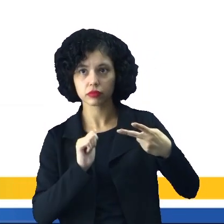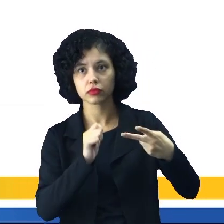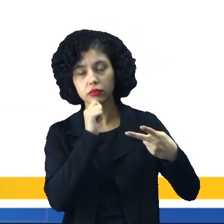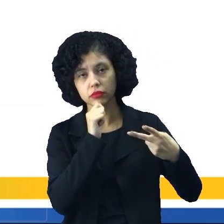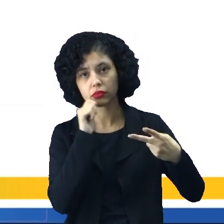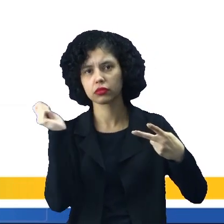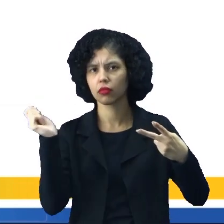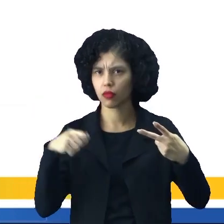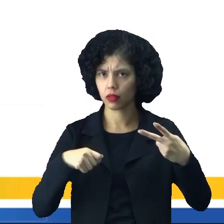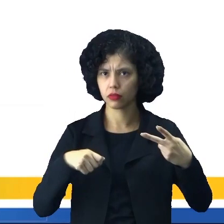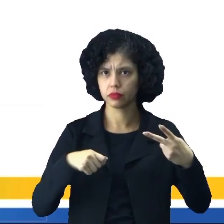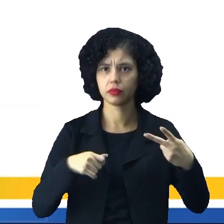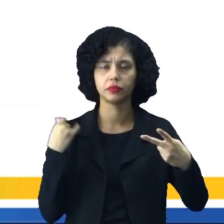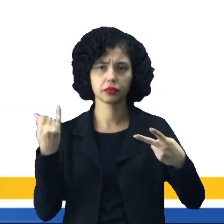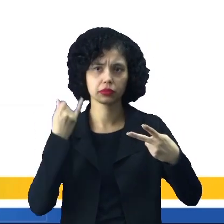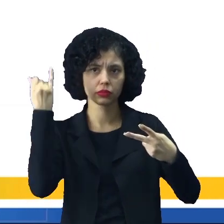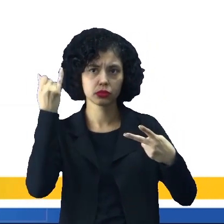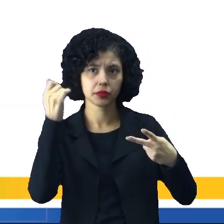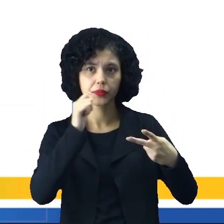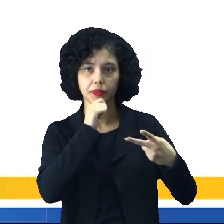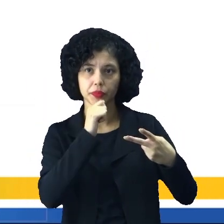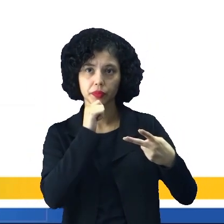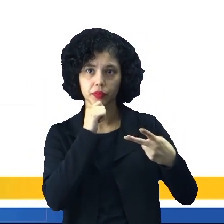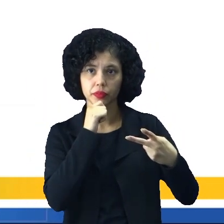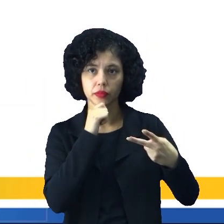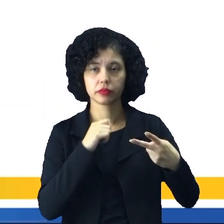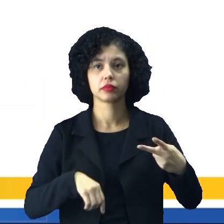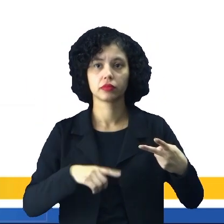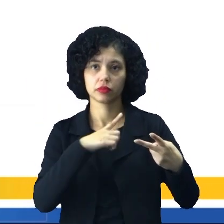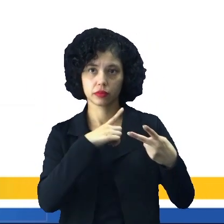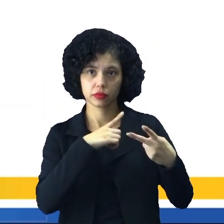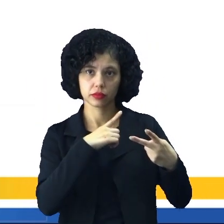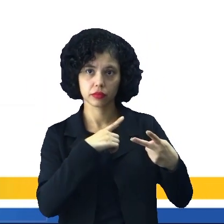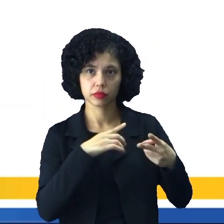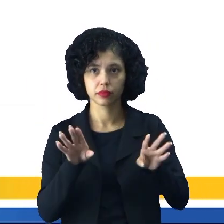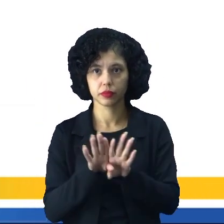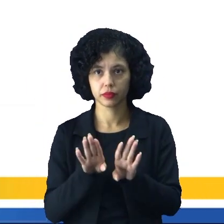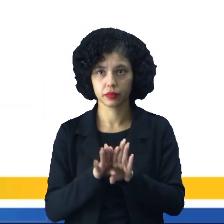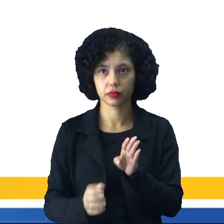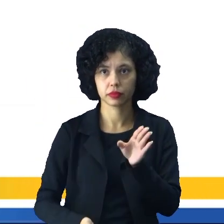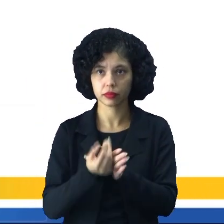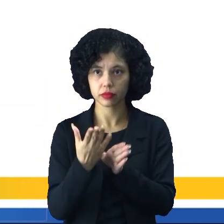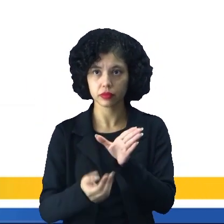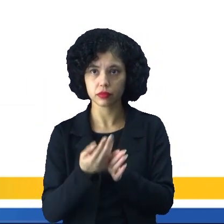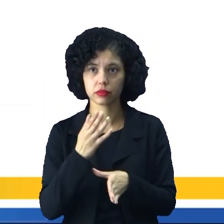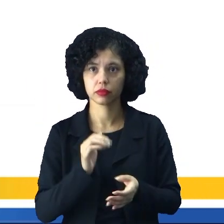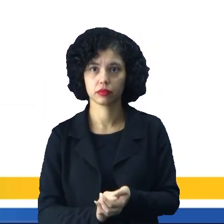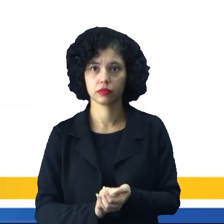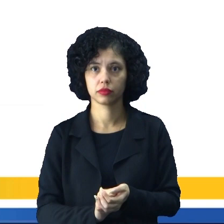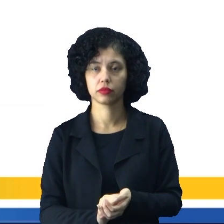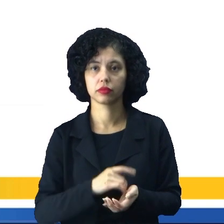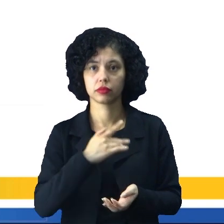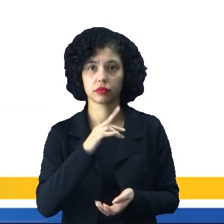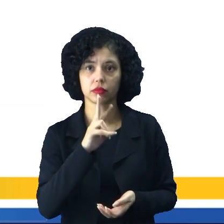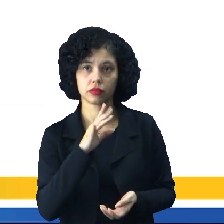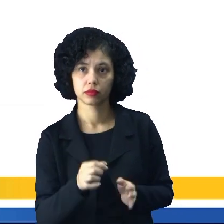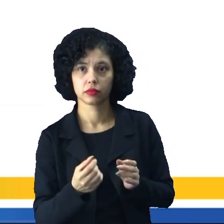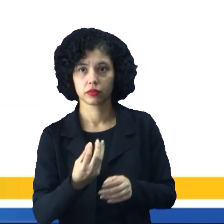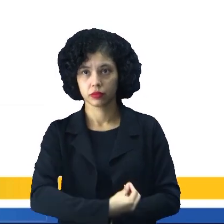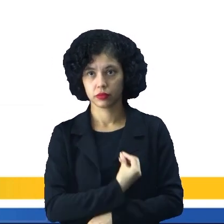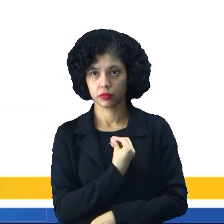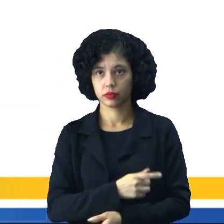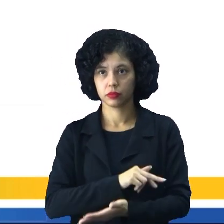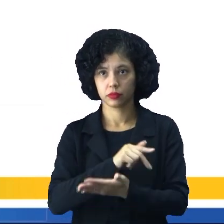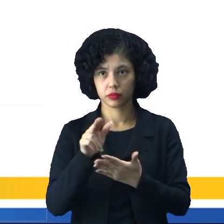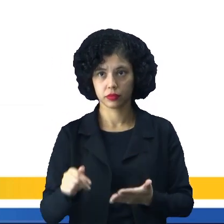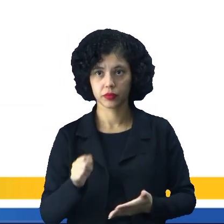possui funções endócrinas e exócrinas. Sua porção exócrina é responsável pela produção do suco pancreático, que apresenta uma série de